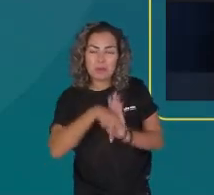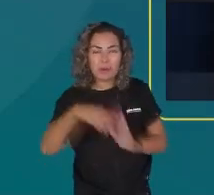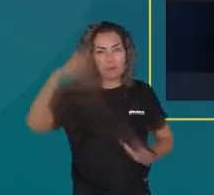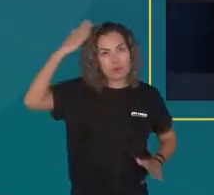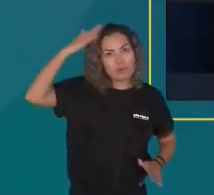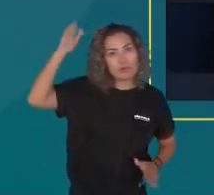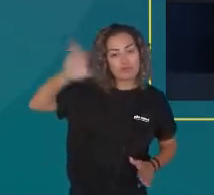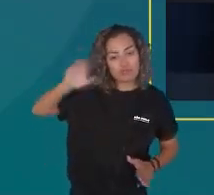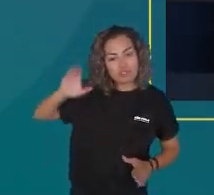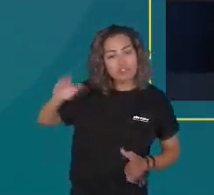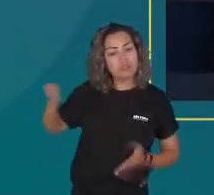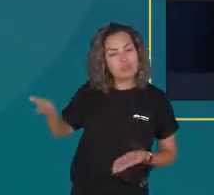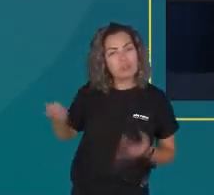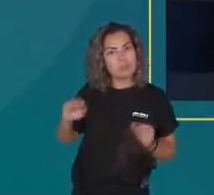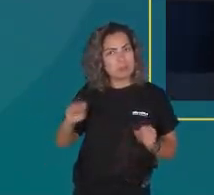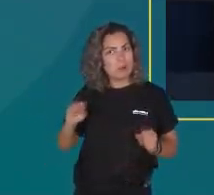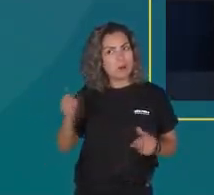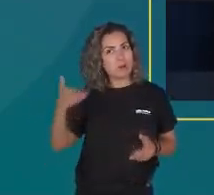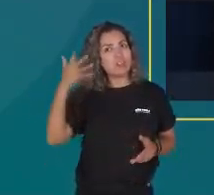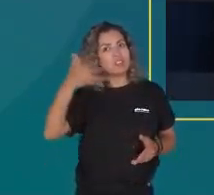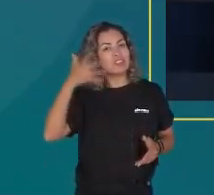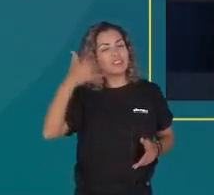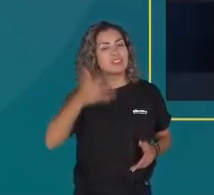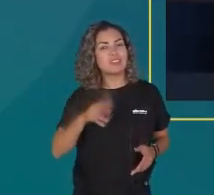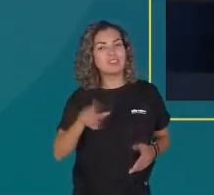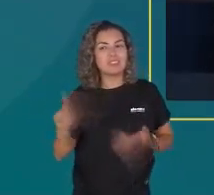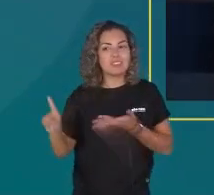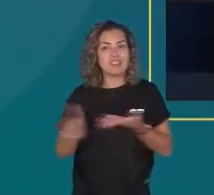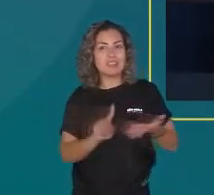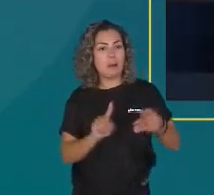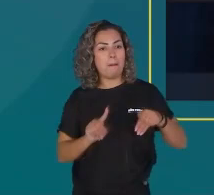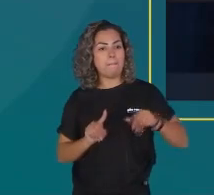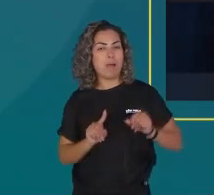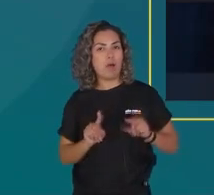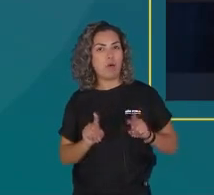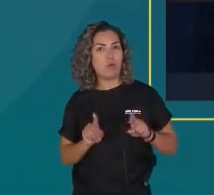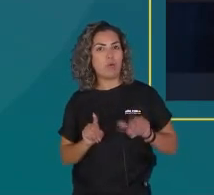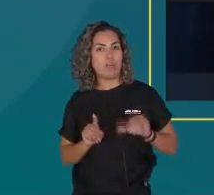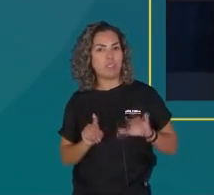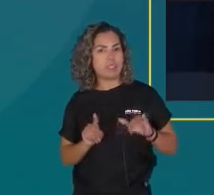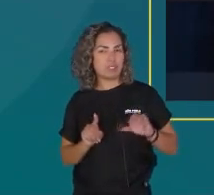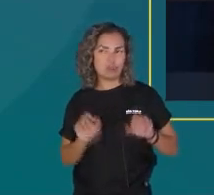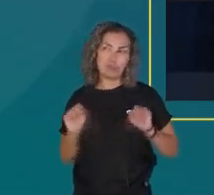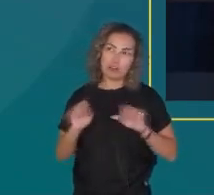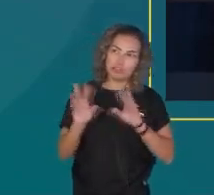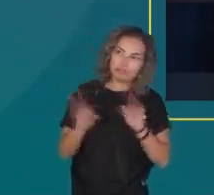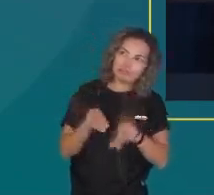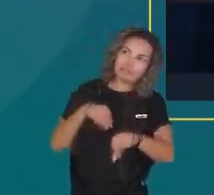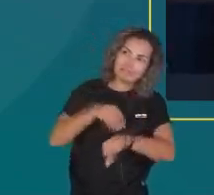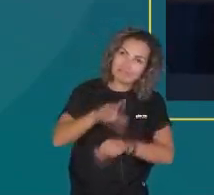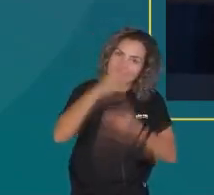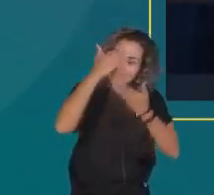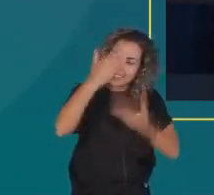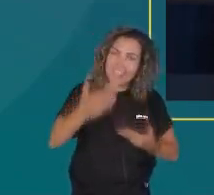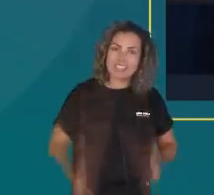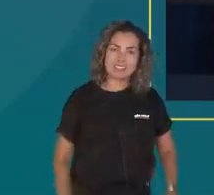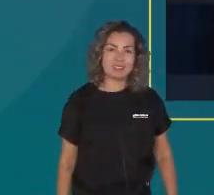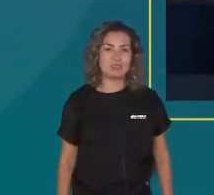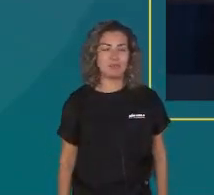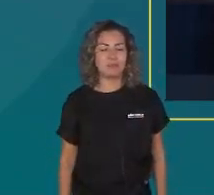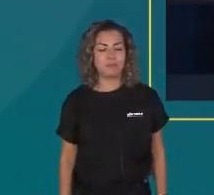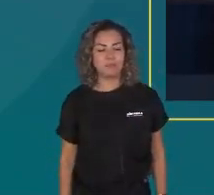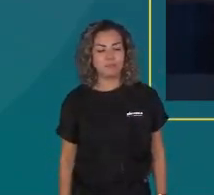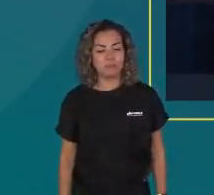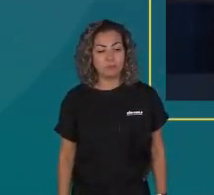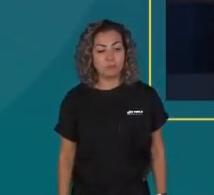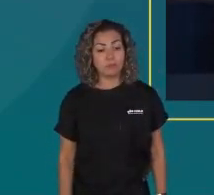Maricha Mira, for your reflections. É muito inspirador o que a gente está